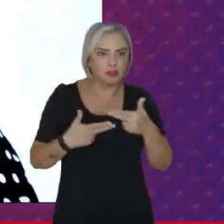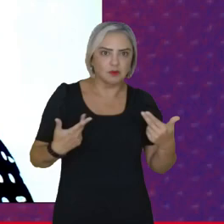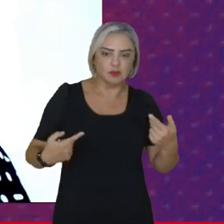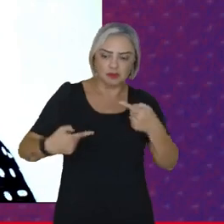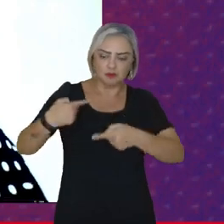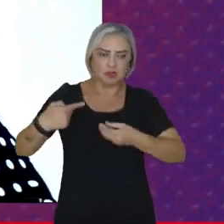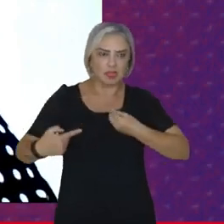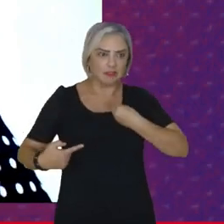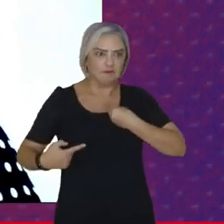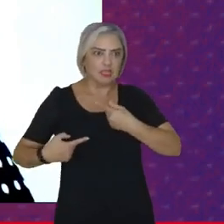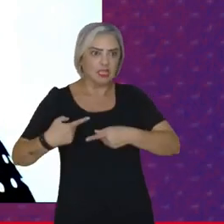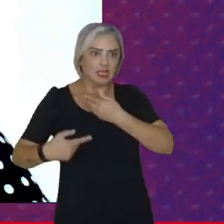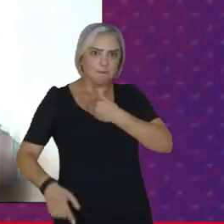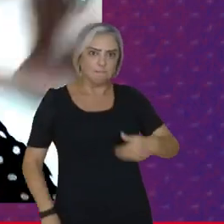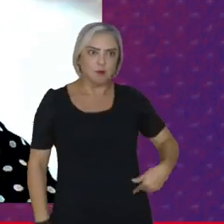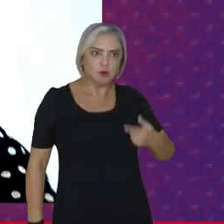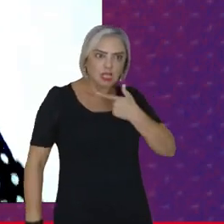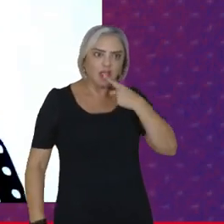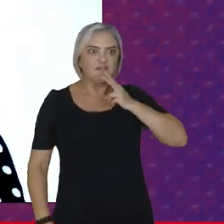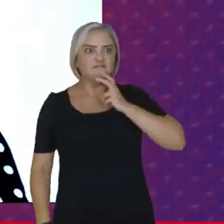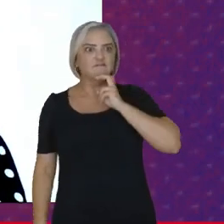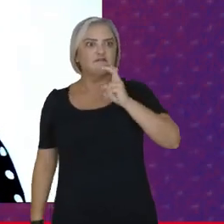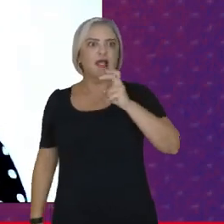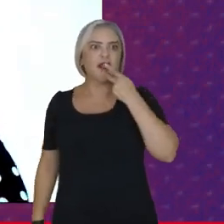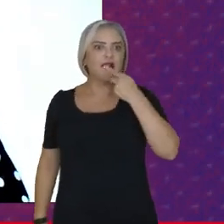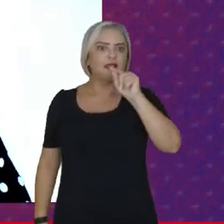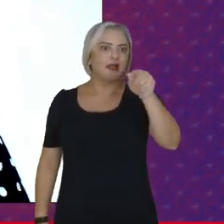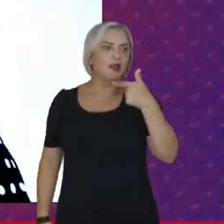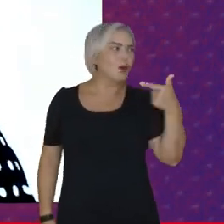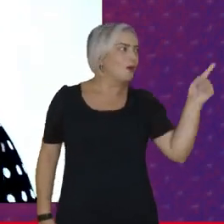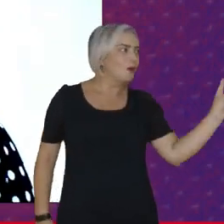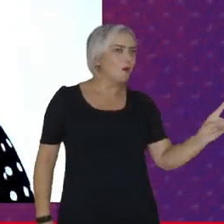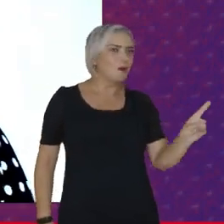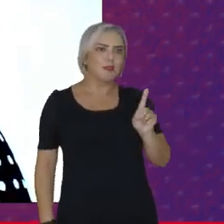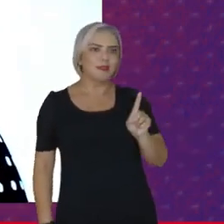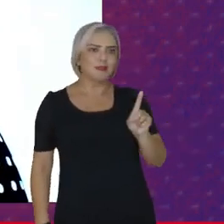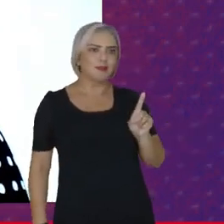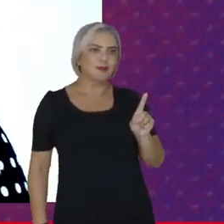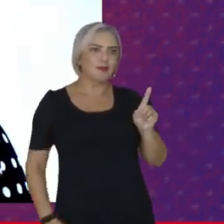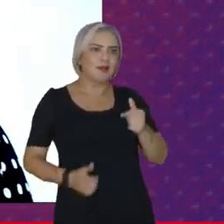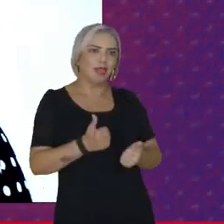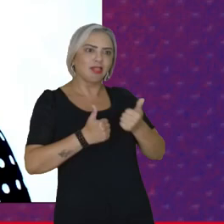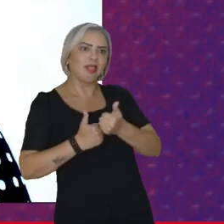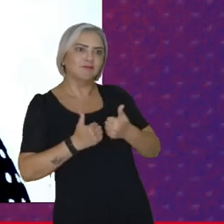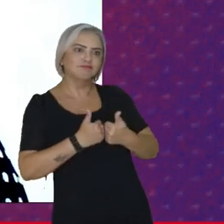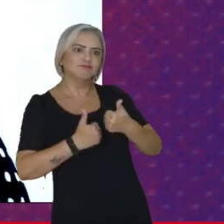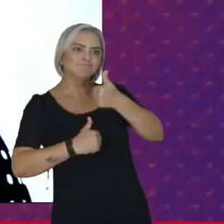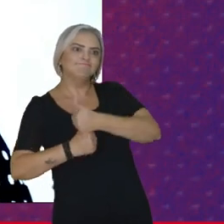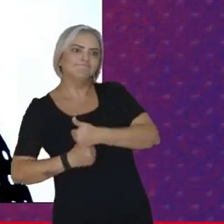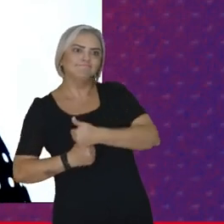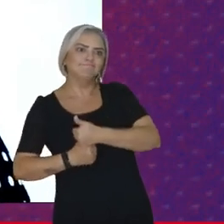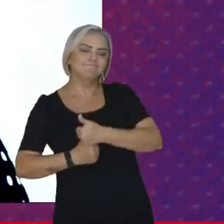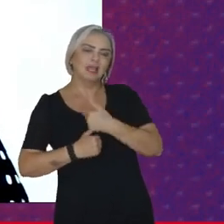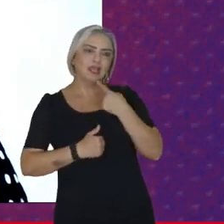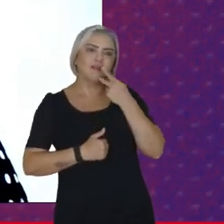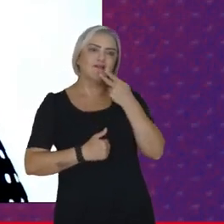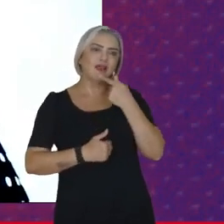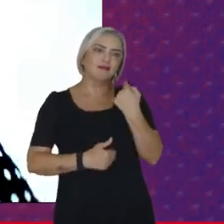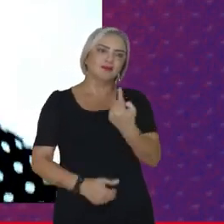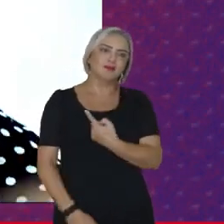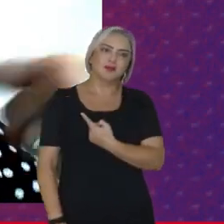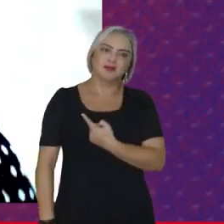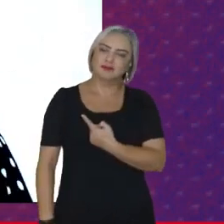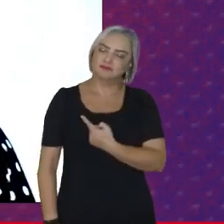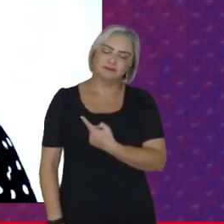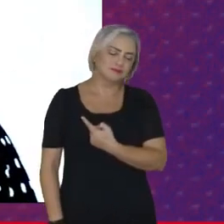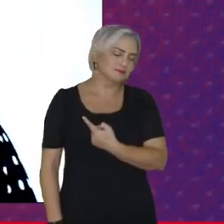vida pública, se a gente não vai e fala, alguém fala por nós. Alguém ocupa esse espaço e fala por nós. E nem sempre